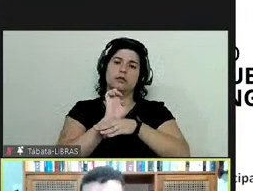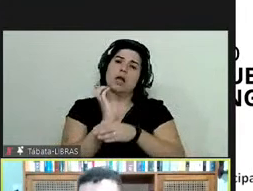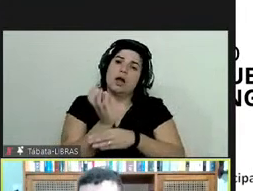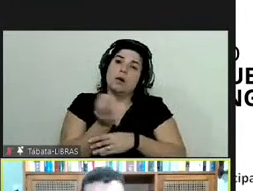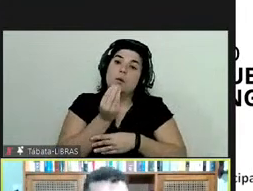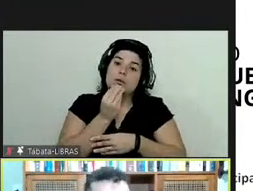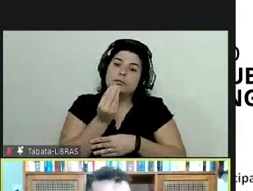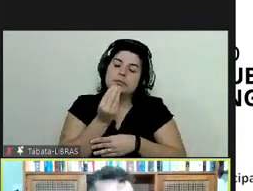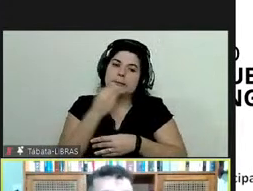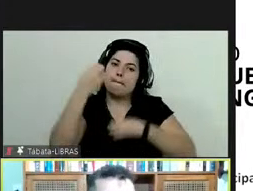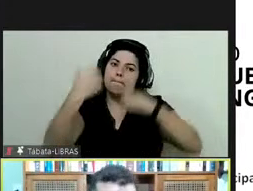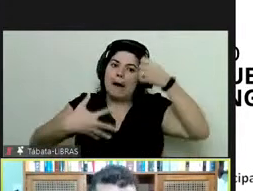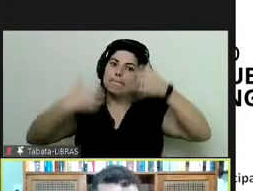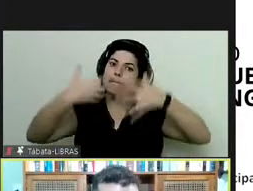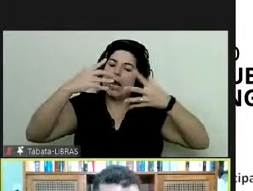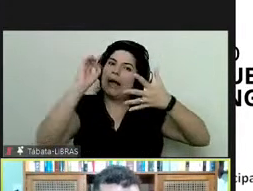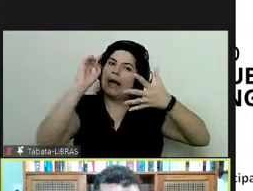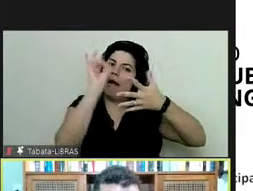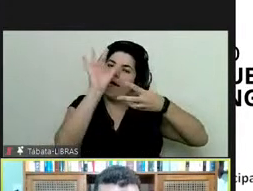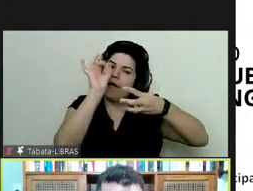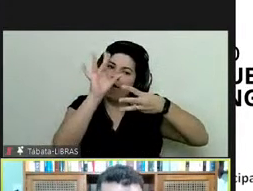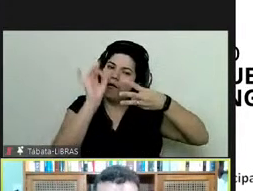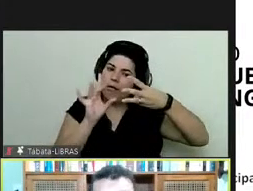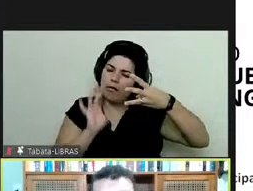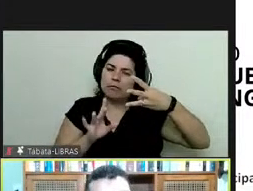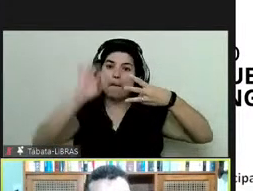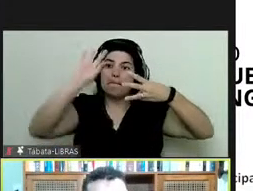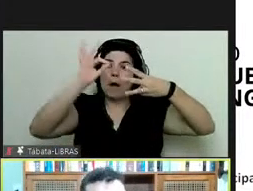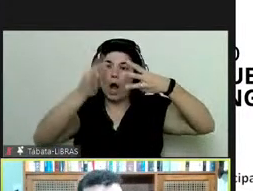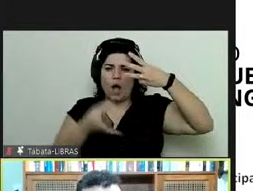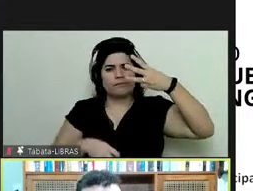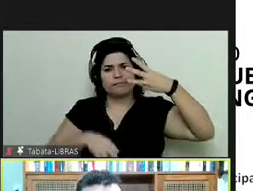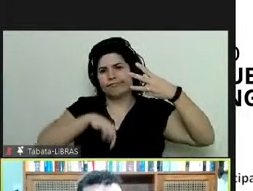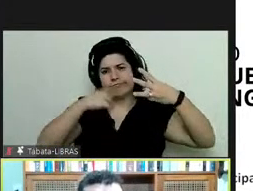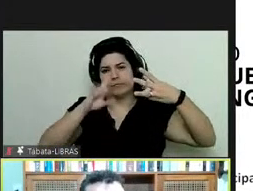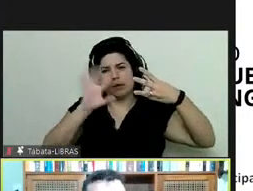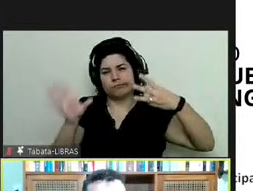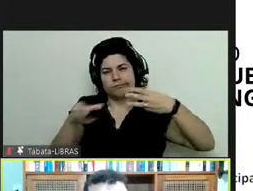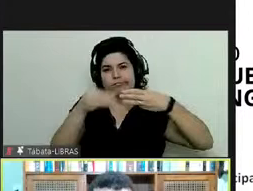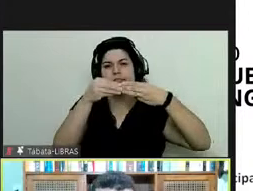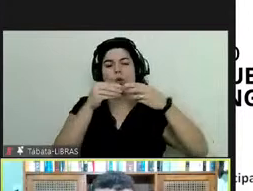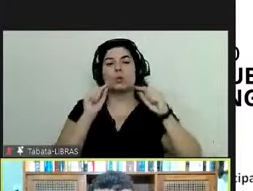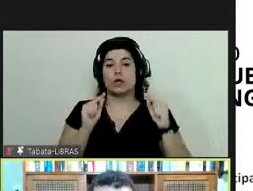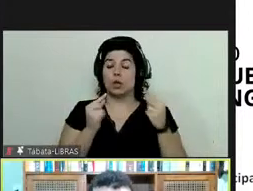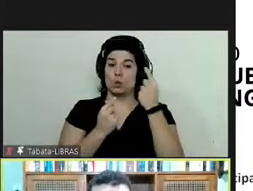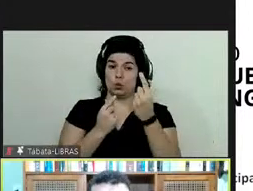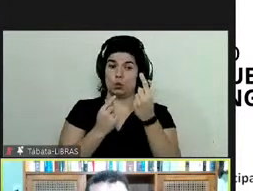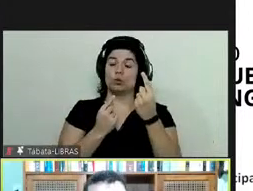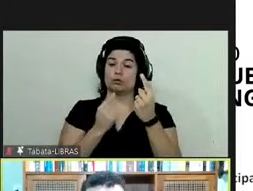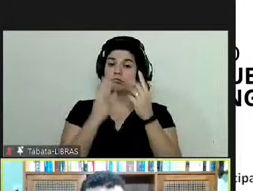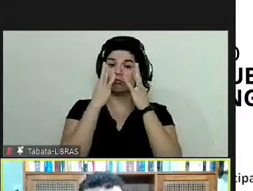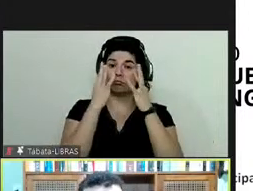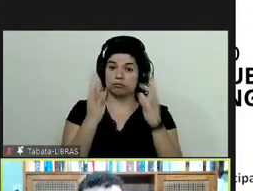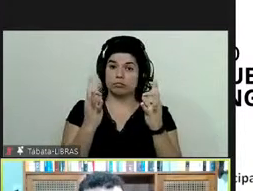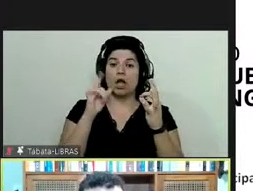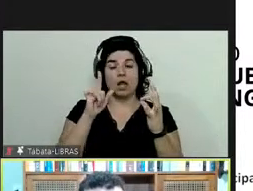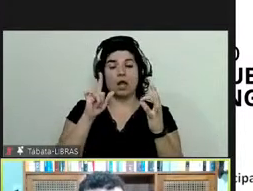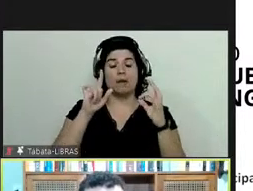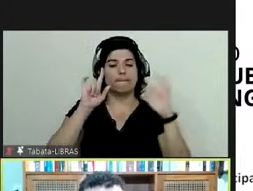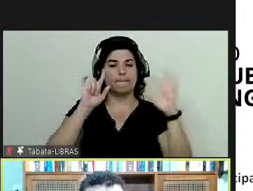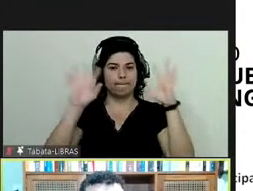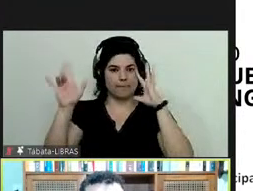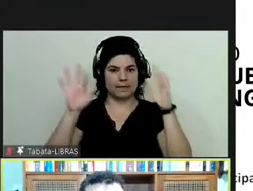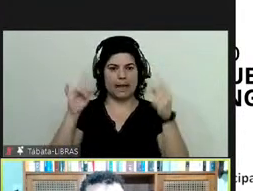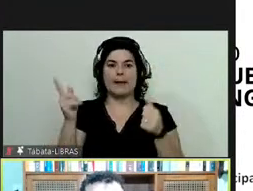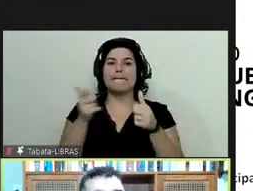dar para a gente discorrer aqui nessa aula sobre todas essas dimensões Então nós vamos nos concentrar sobre uma delas né que a pensar